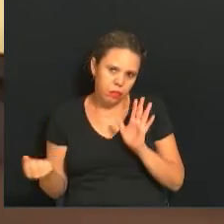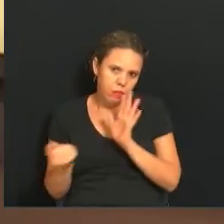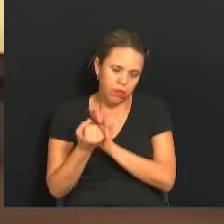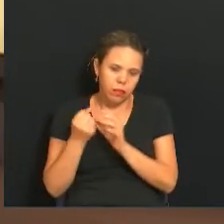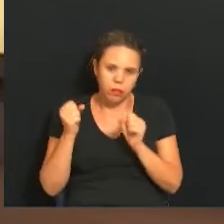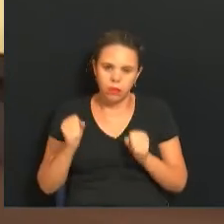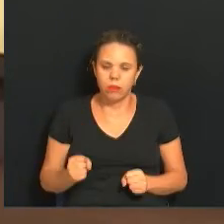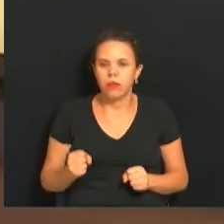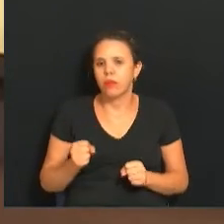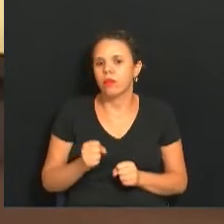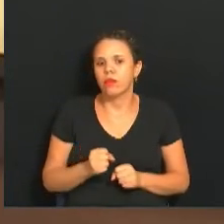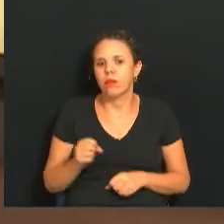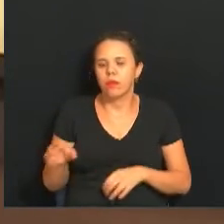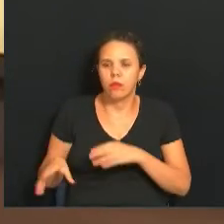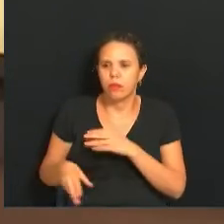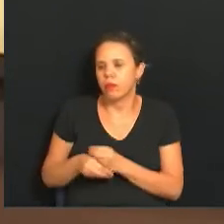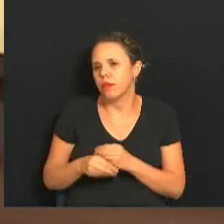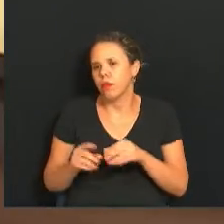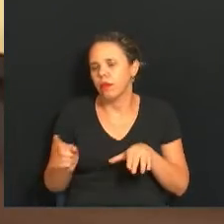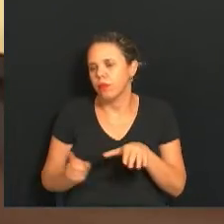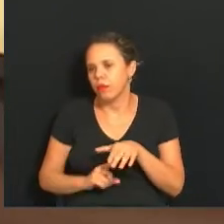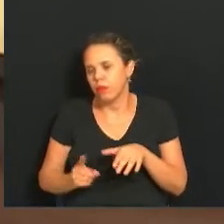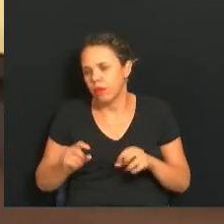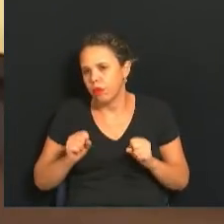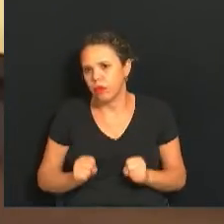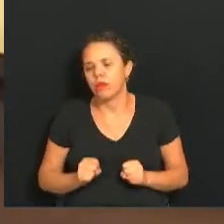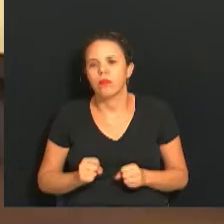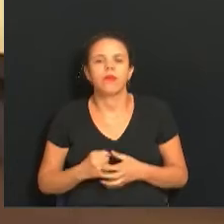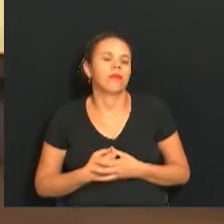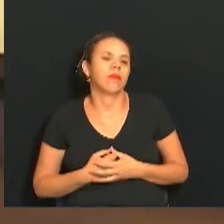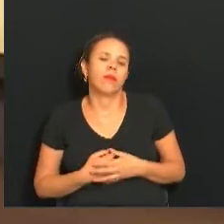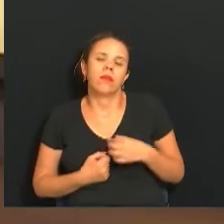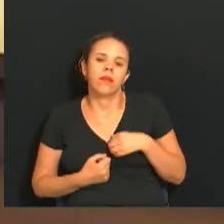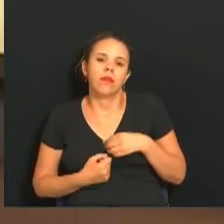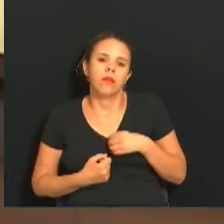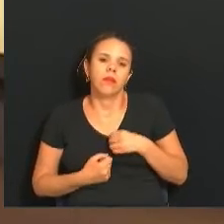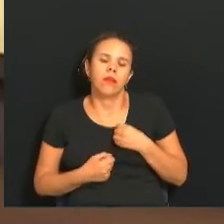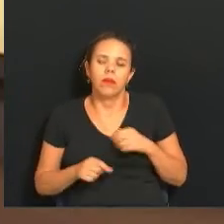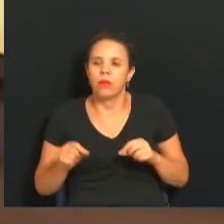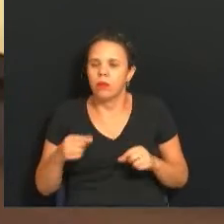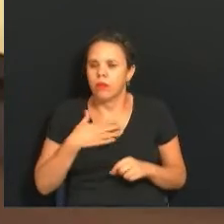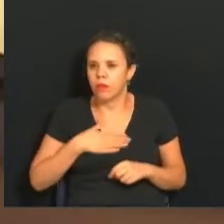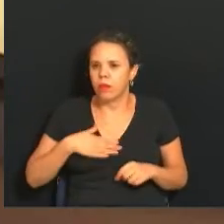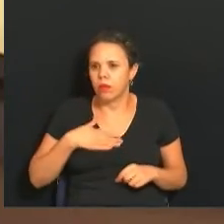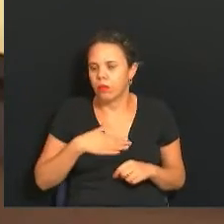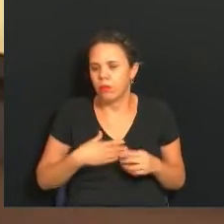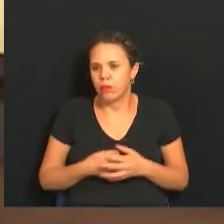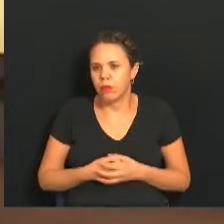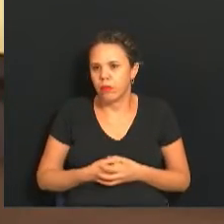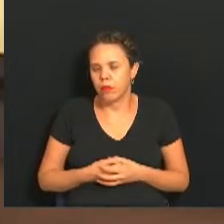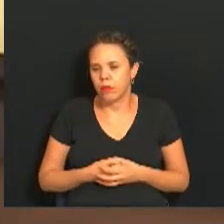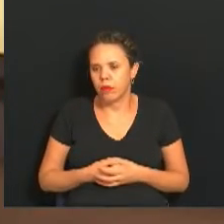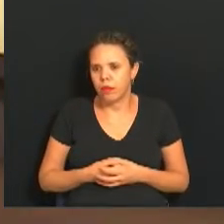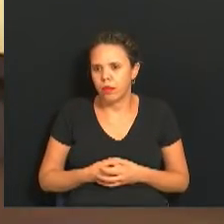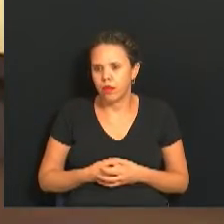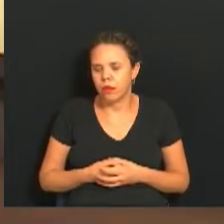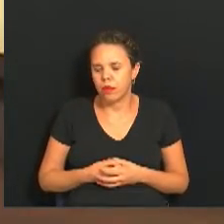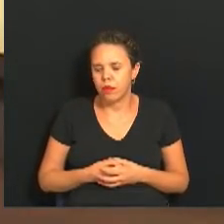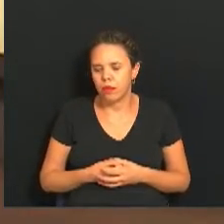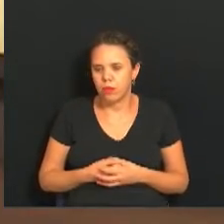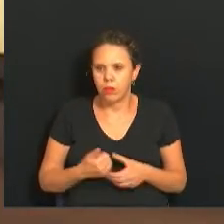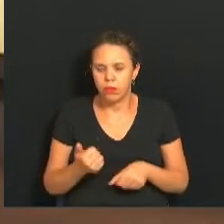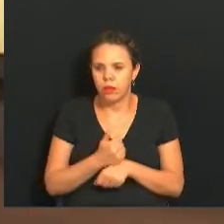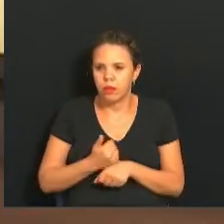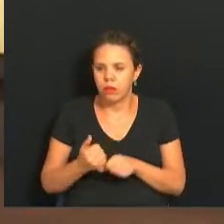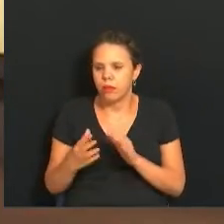tanto agregar clientes, como você pode afastá-los. Então, quem gosta da área, quem gosta... Isso, vamos dizer assim, no segmento de